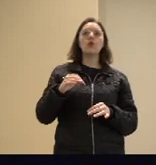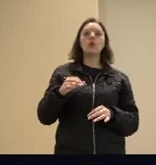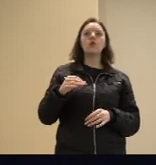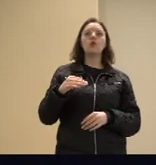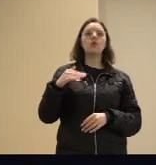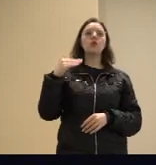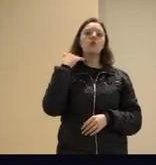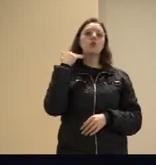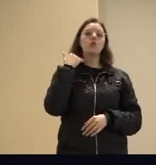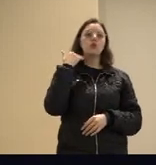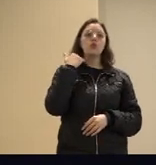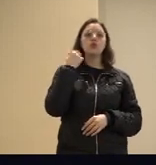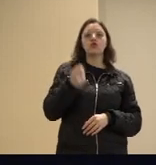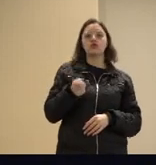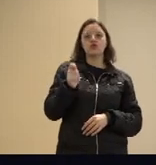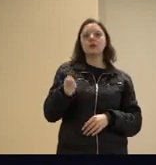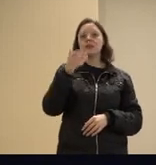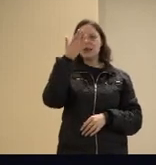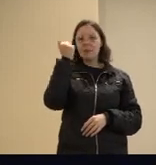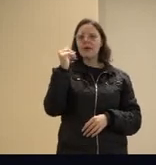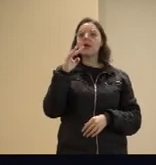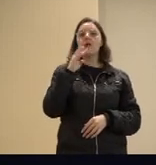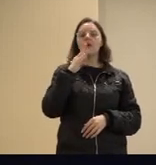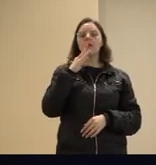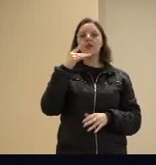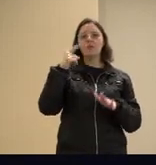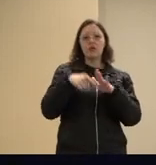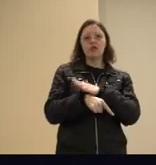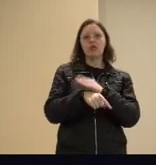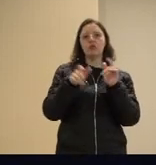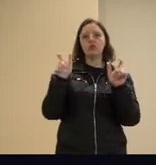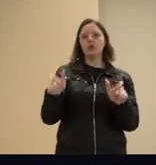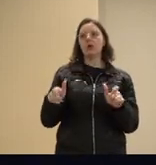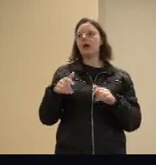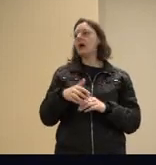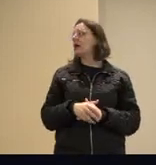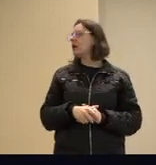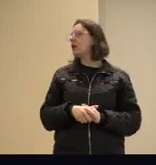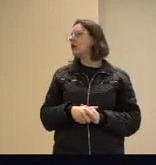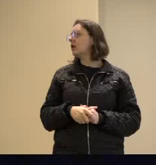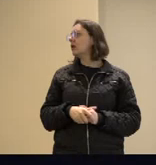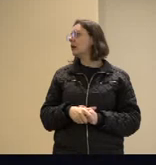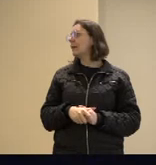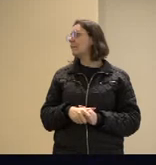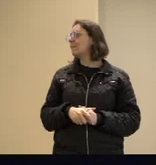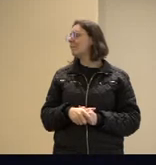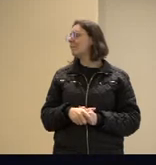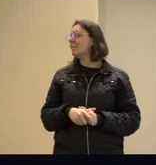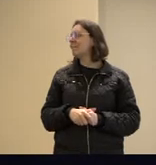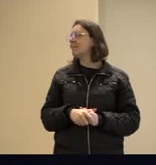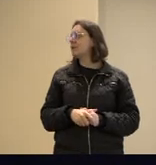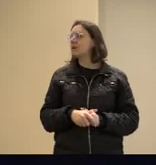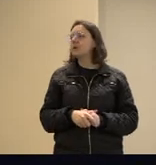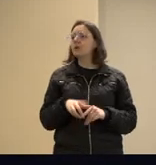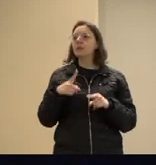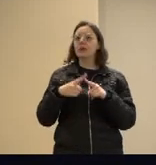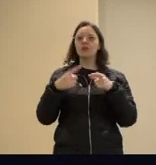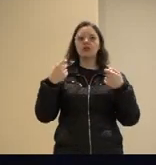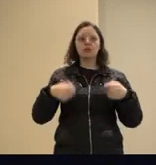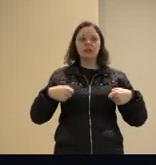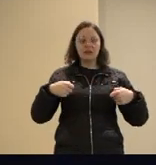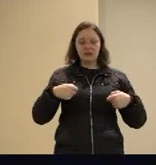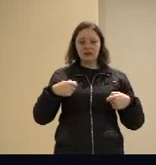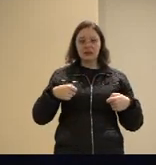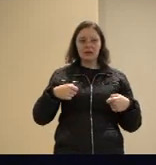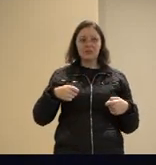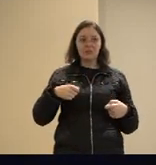eu tinha escrito antes, utilizar, transformar E a transformação exige a